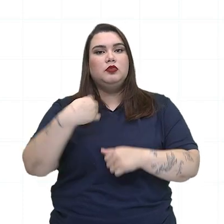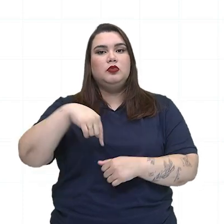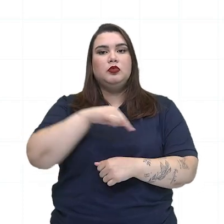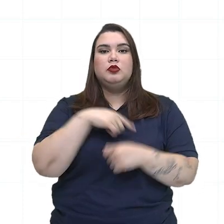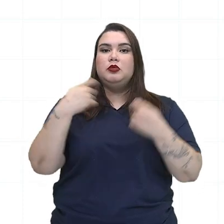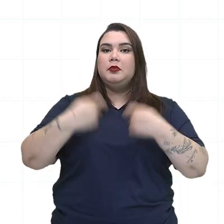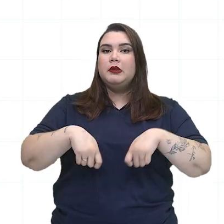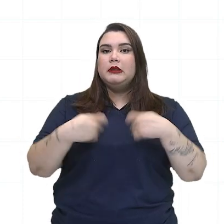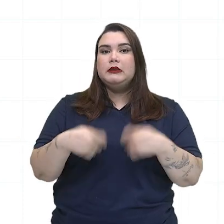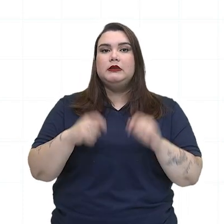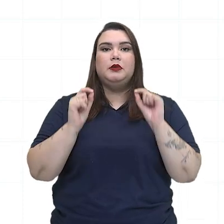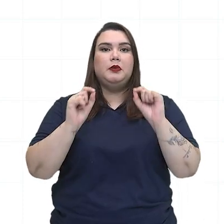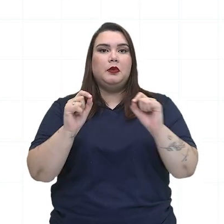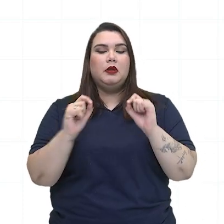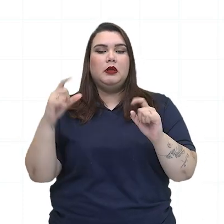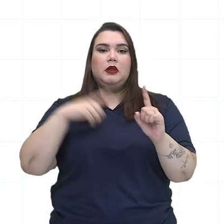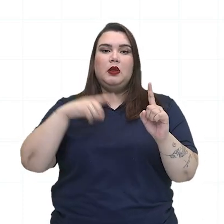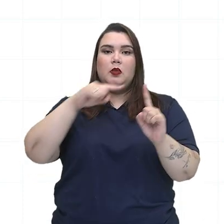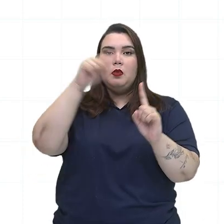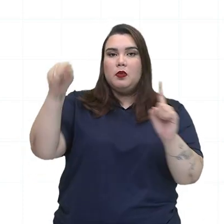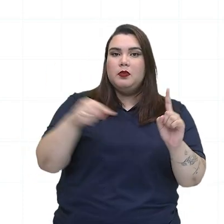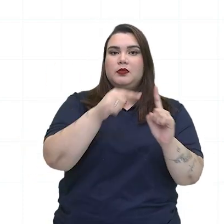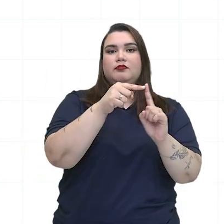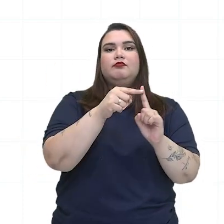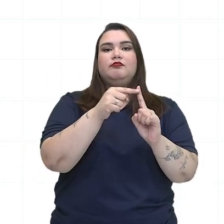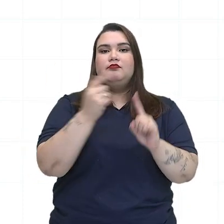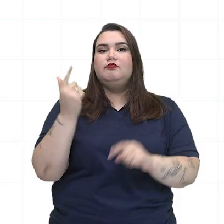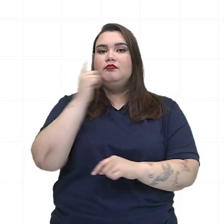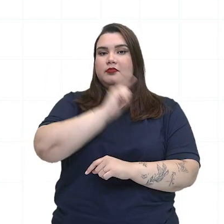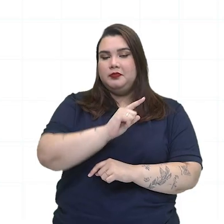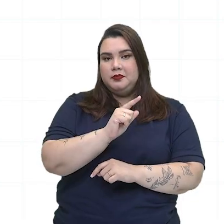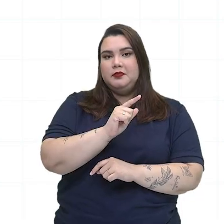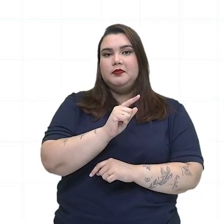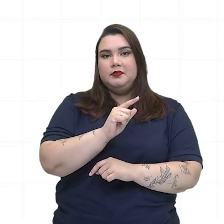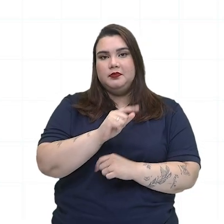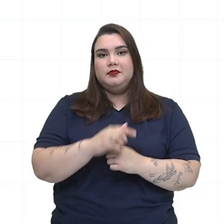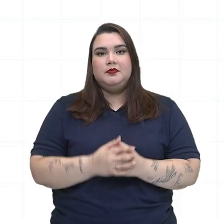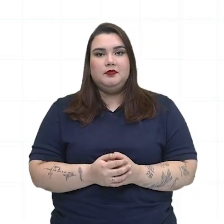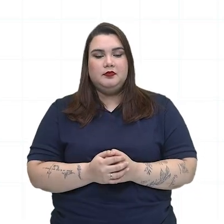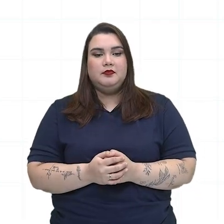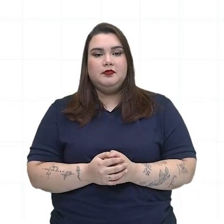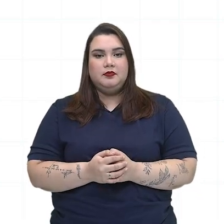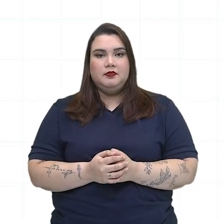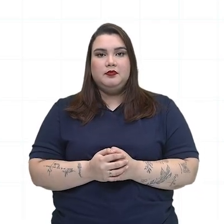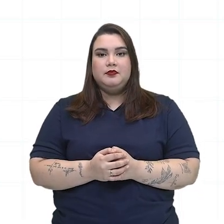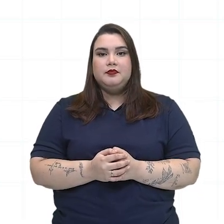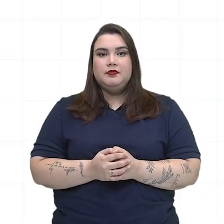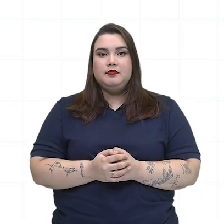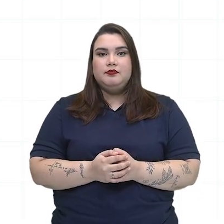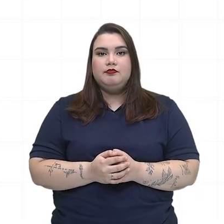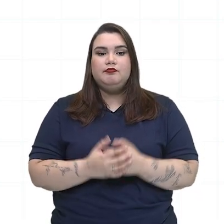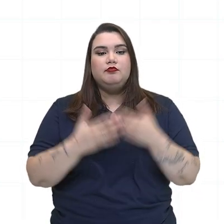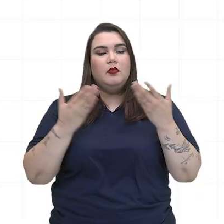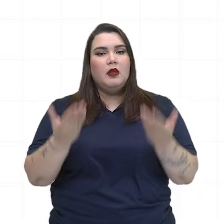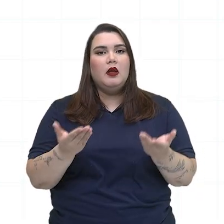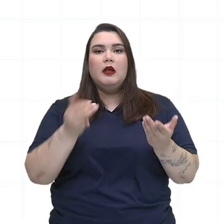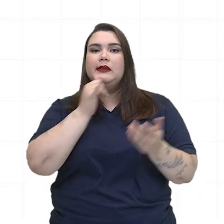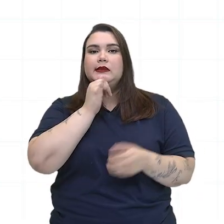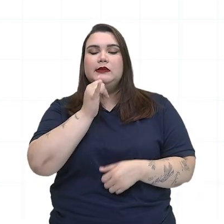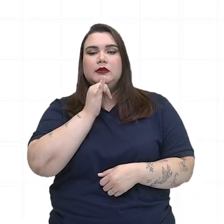um alvo ou chegar ali perto, tá? Aproximado dele. E aí, como exemplo, nós temos o